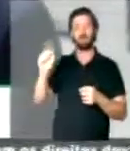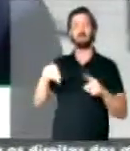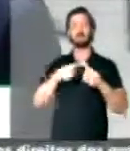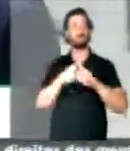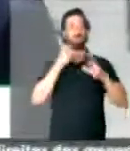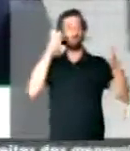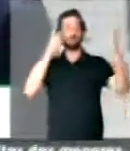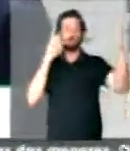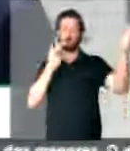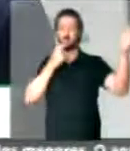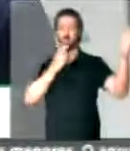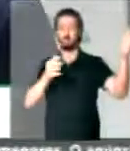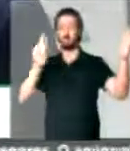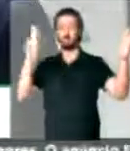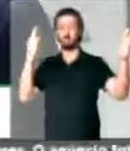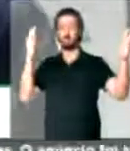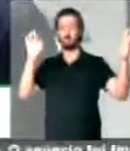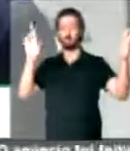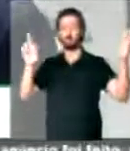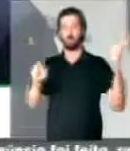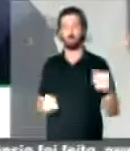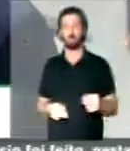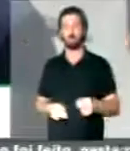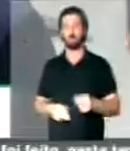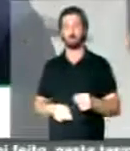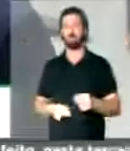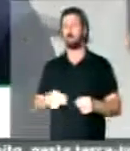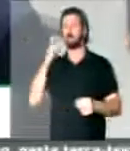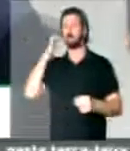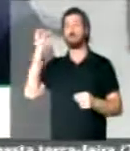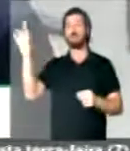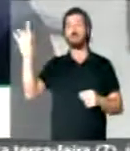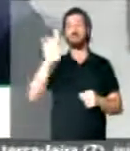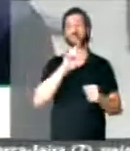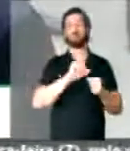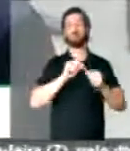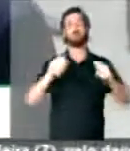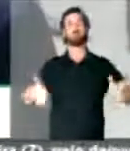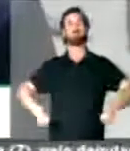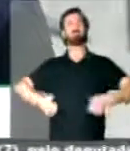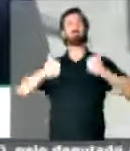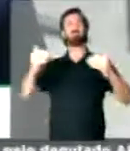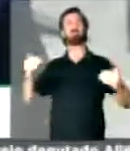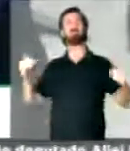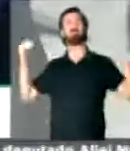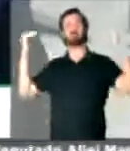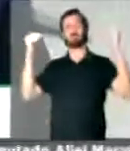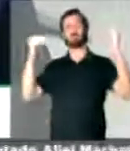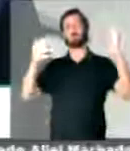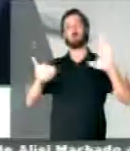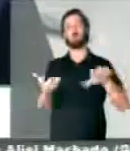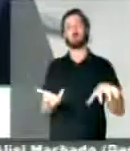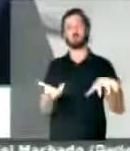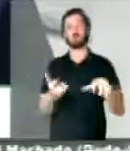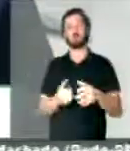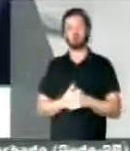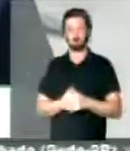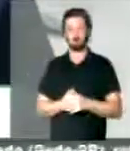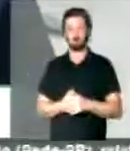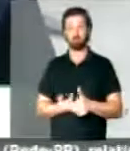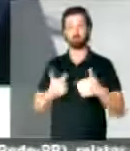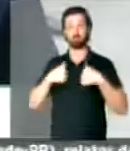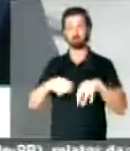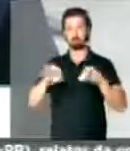deputado Heitor. Esses parlamentares enobrecem o Congresso Nacional, valorizam o Congresso Nacional. E